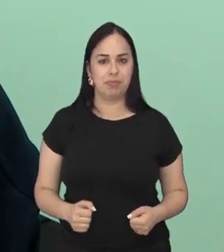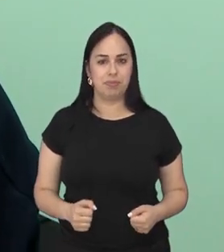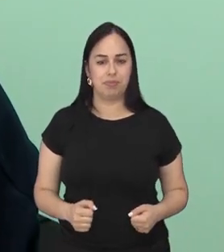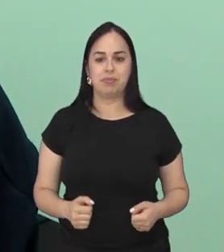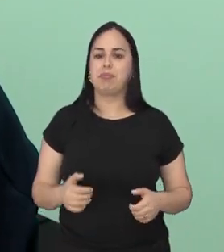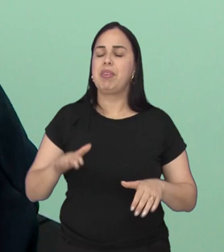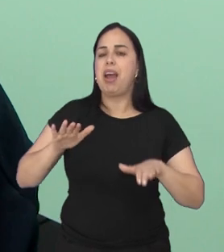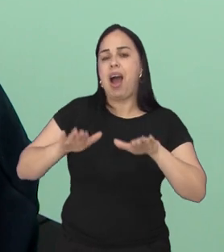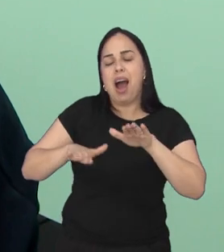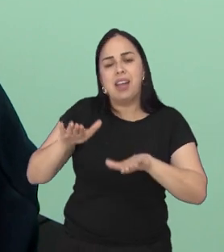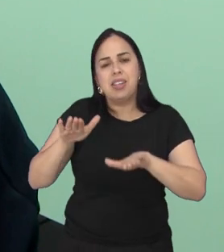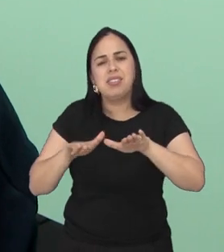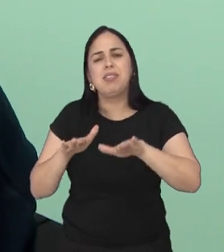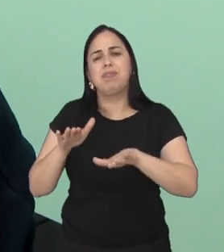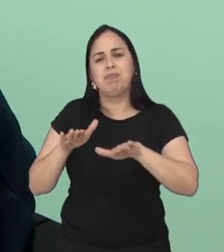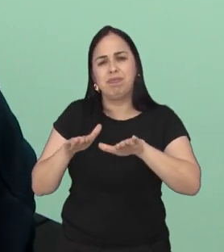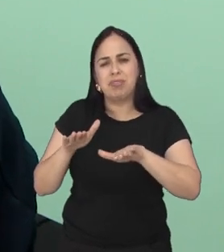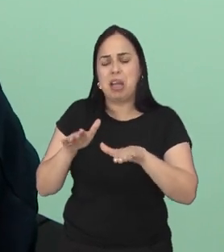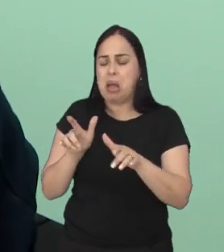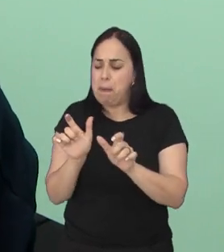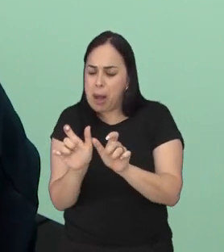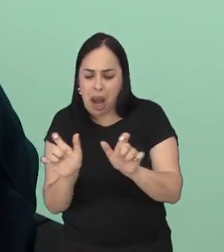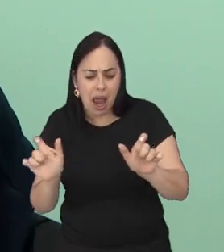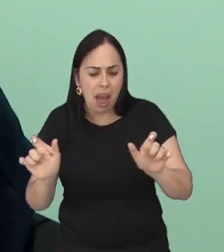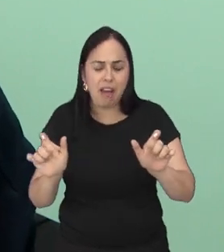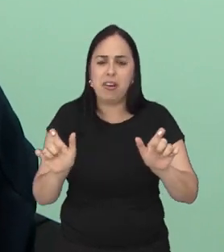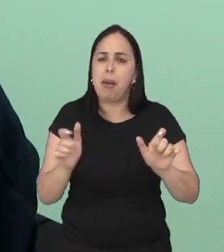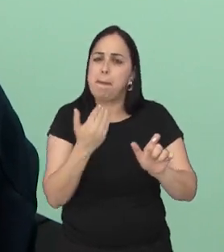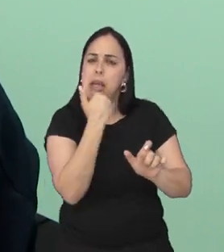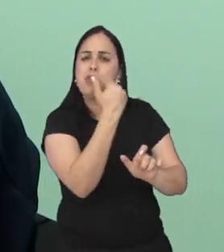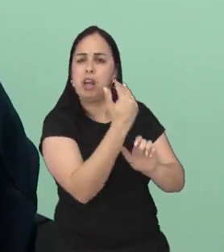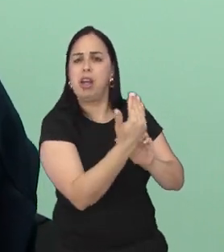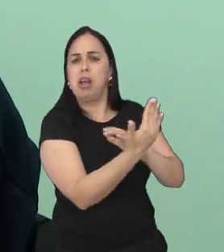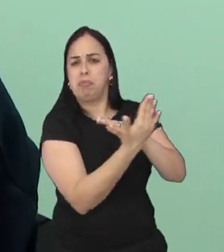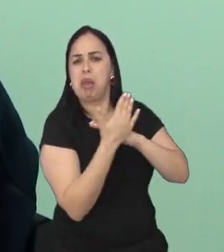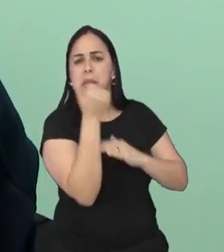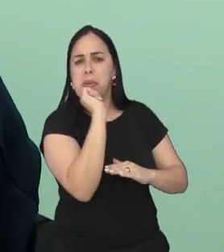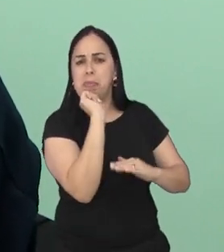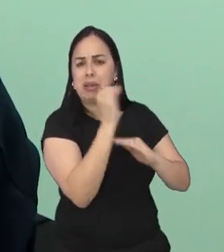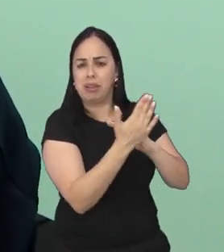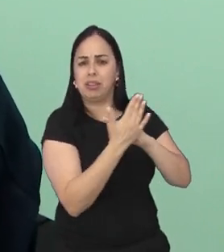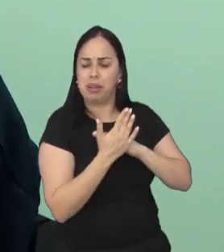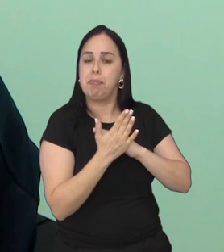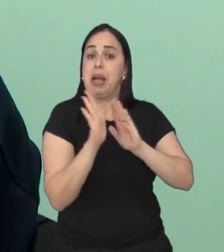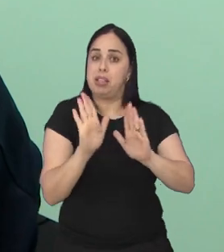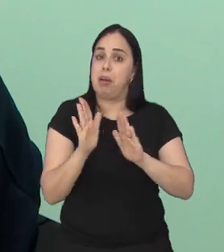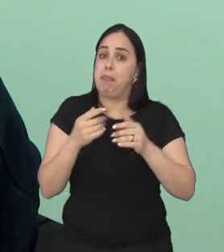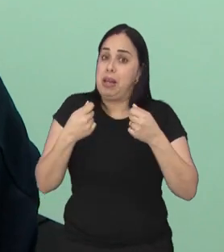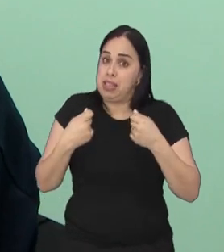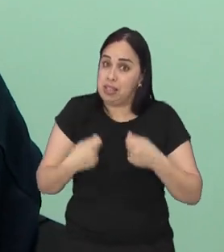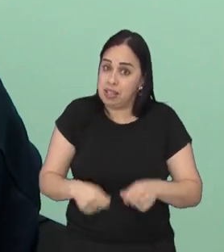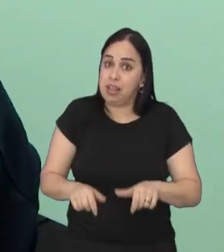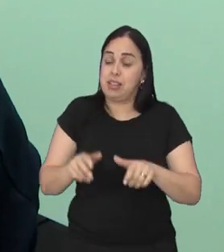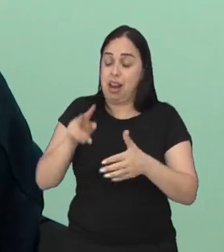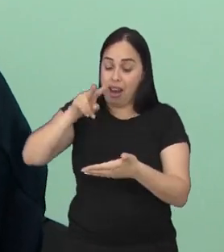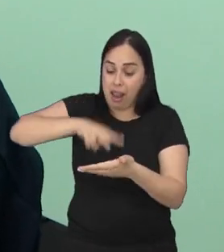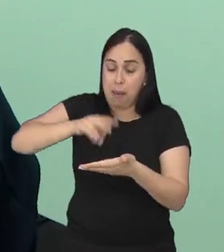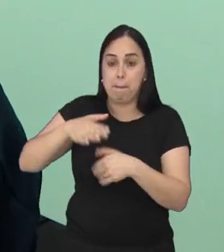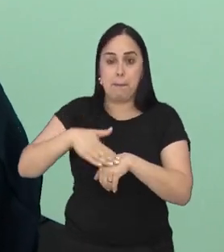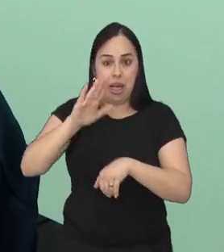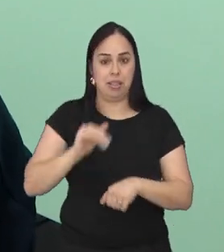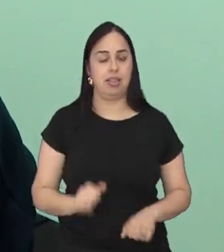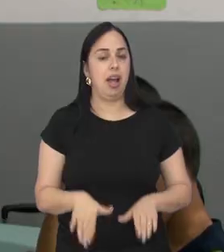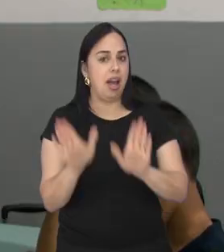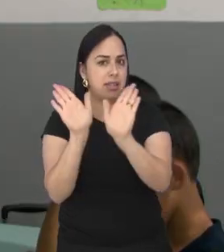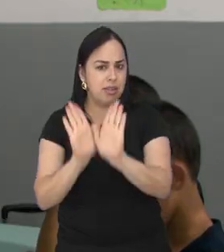não paro às vezes eu sempre eu Pedro algumas vezes pra minha mãe mas aí eu tenho eu tenho que começar a